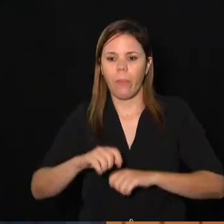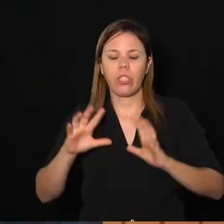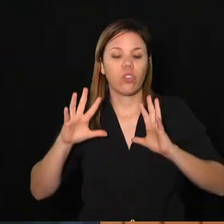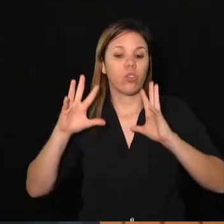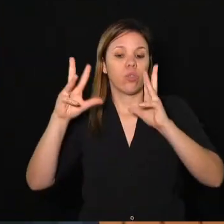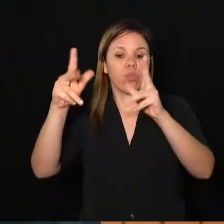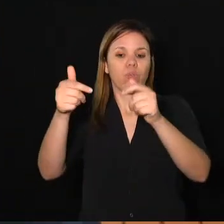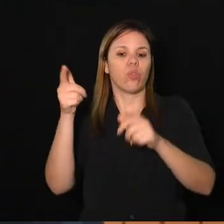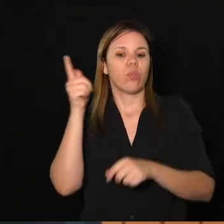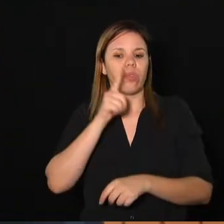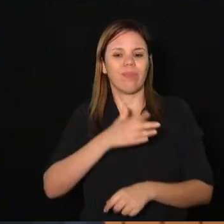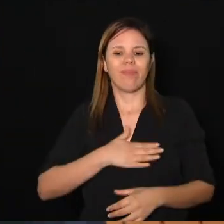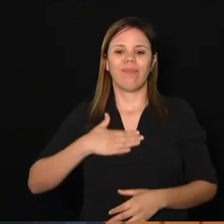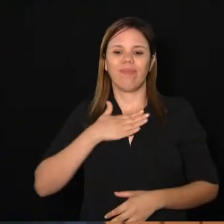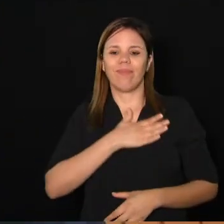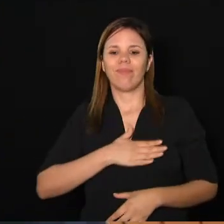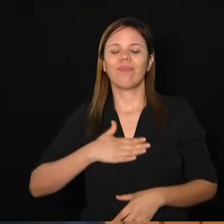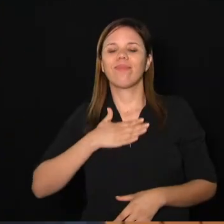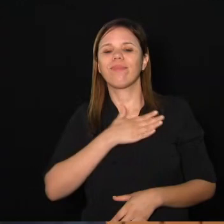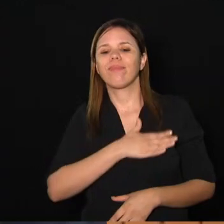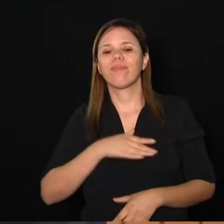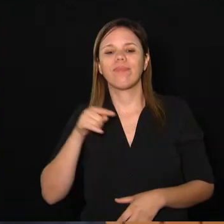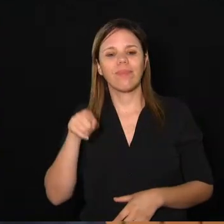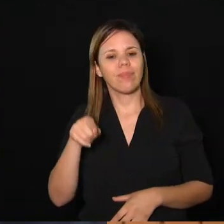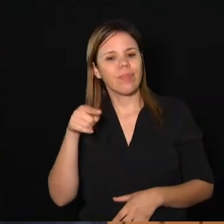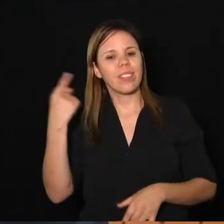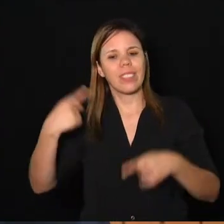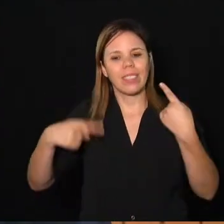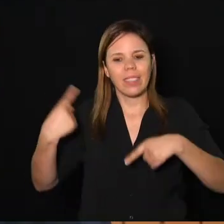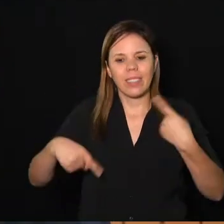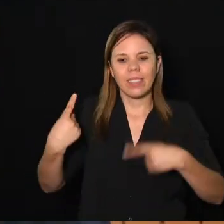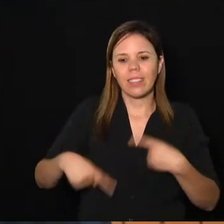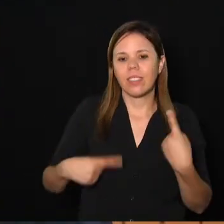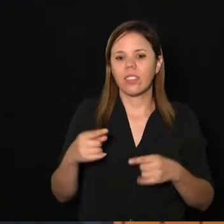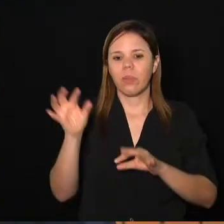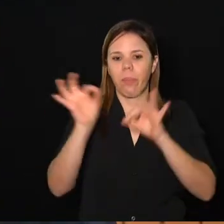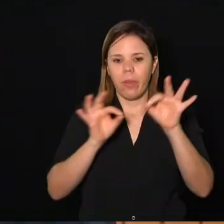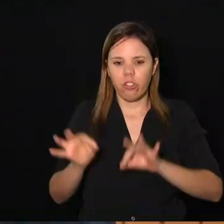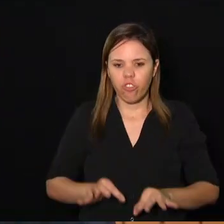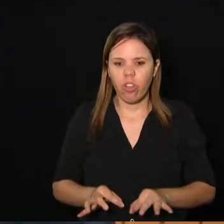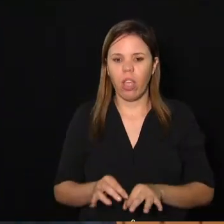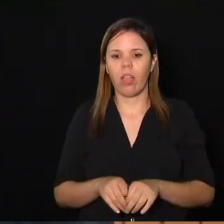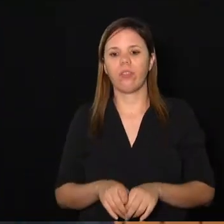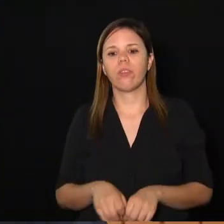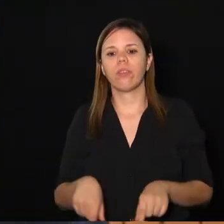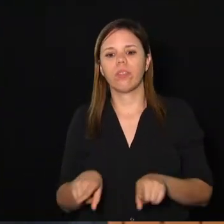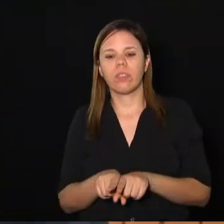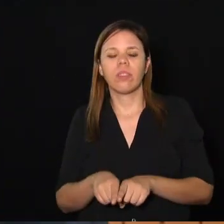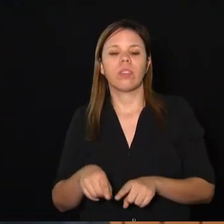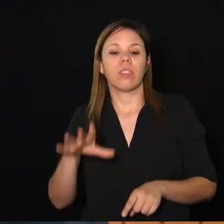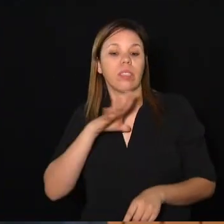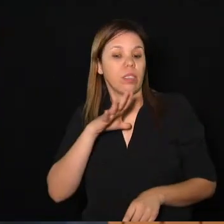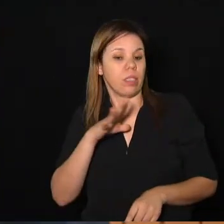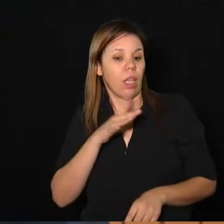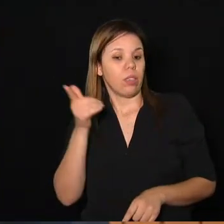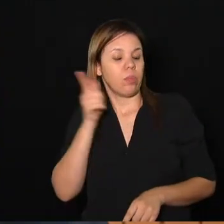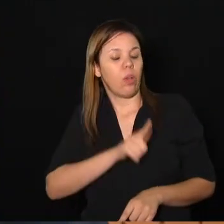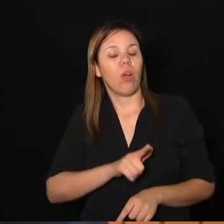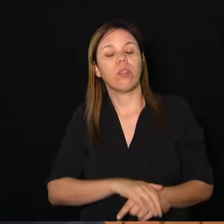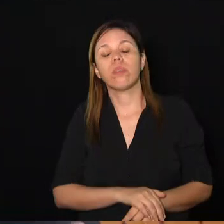contente dessa discussão desse projeto e que a cidade possa ganhar com isso